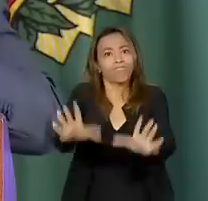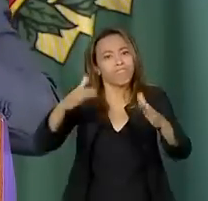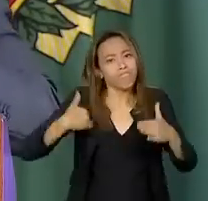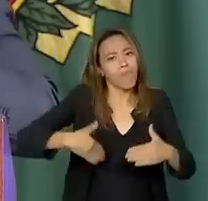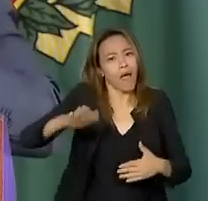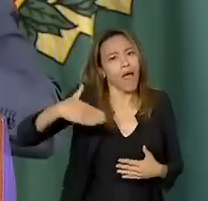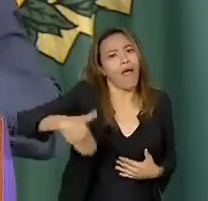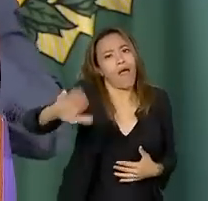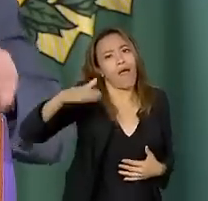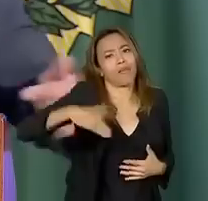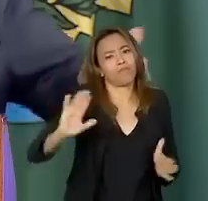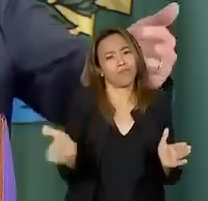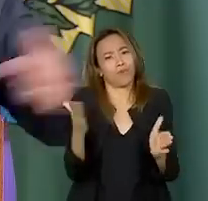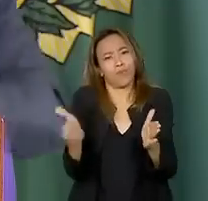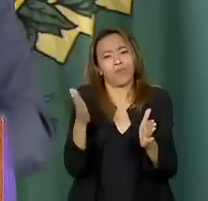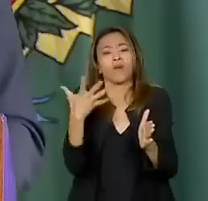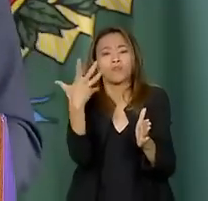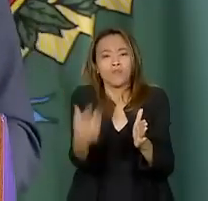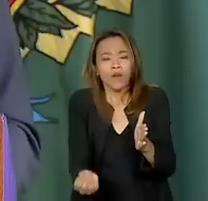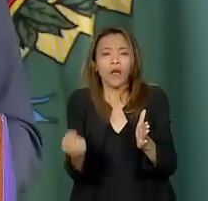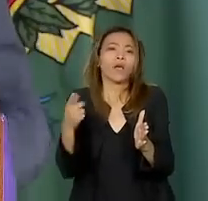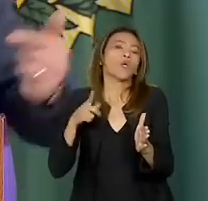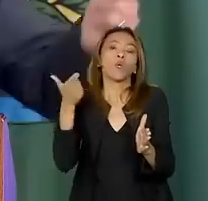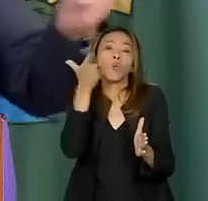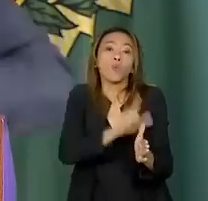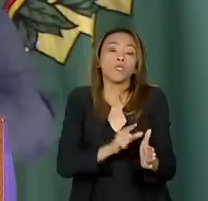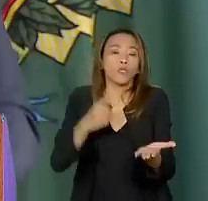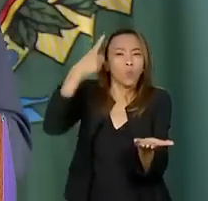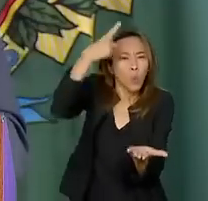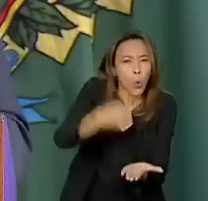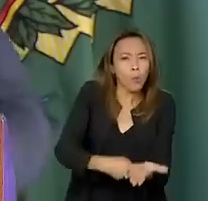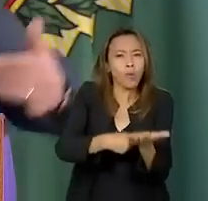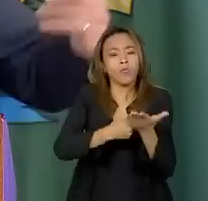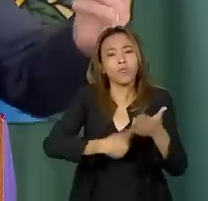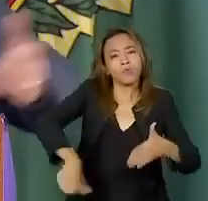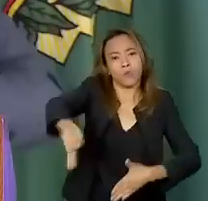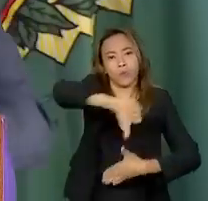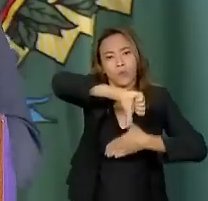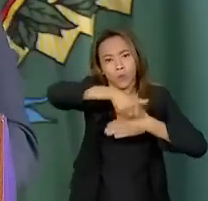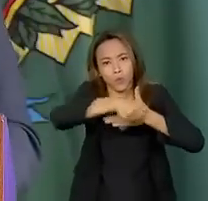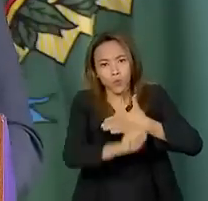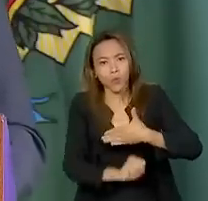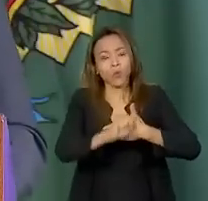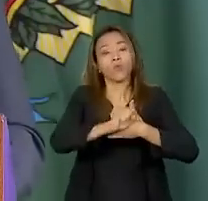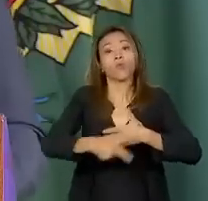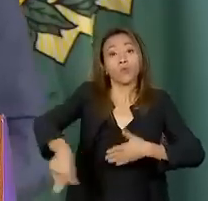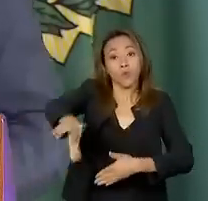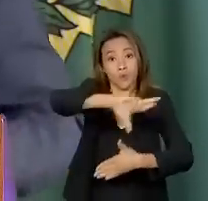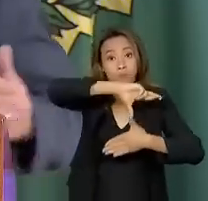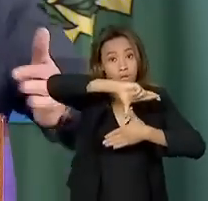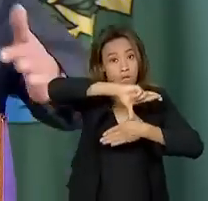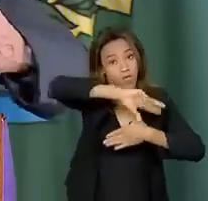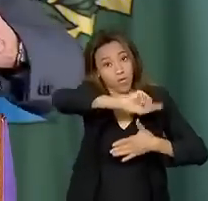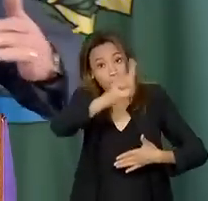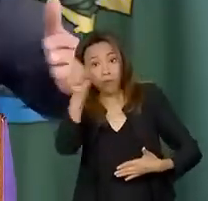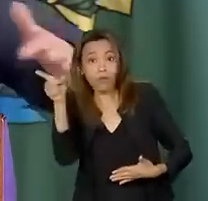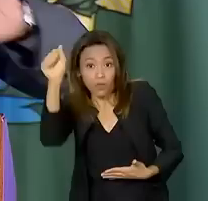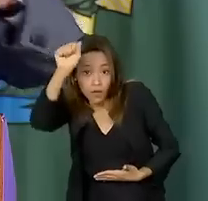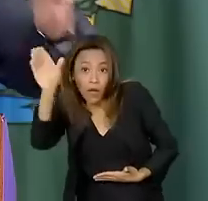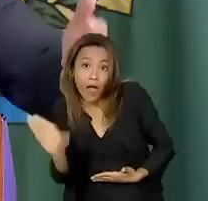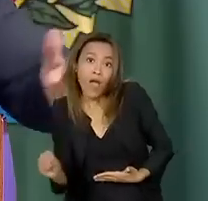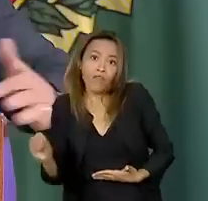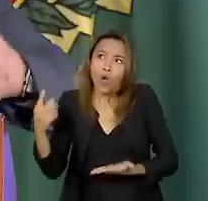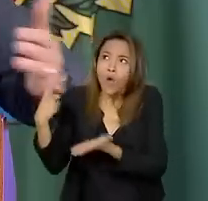vai construir uma aliança forte na América do Sul, na América Latina, com o continente africano, e a gente